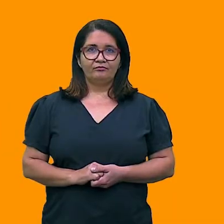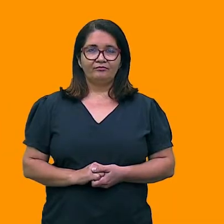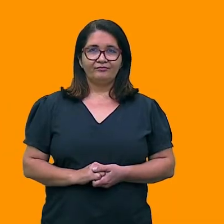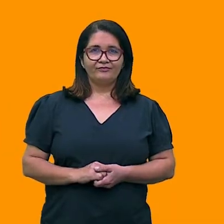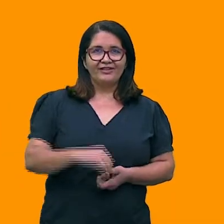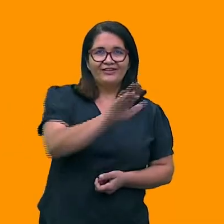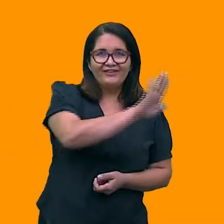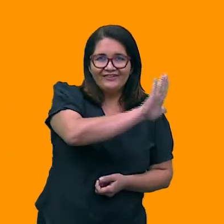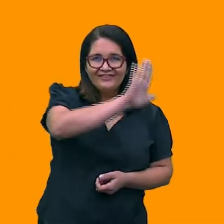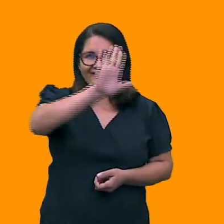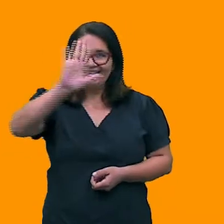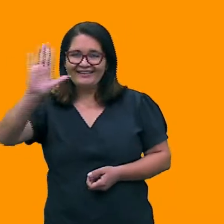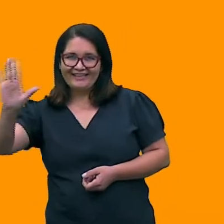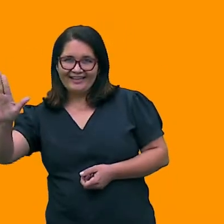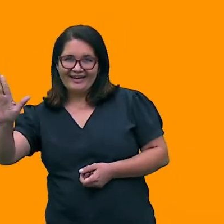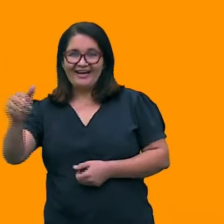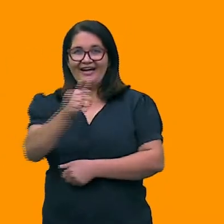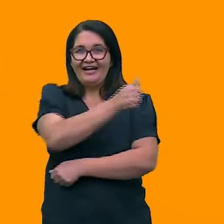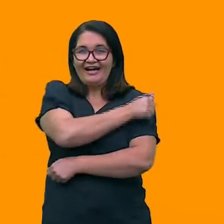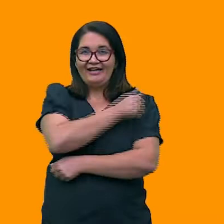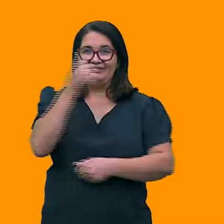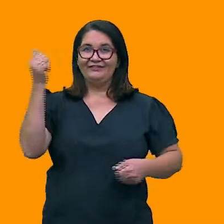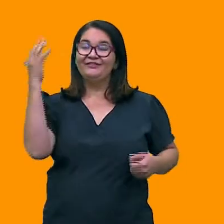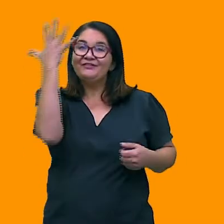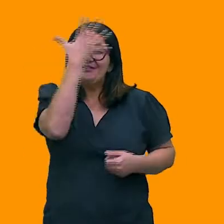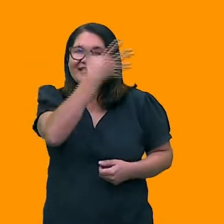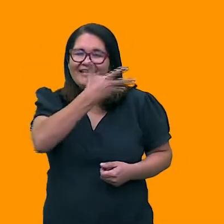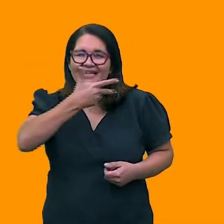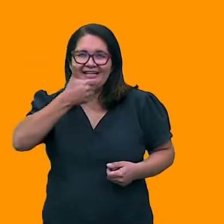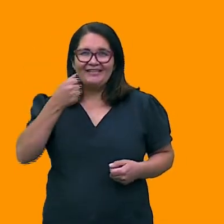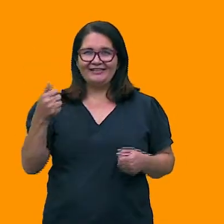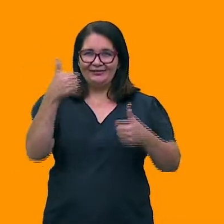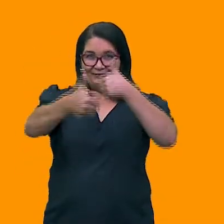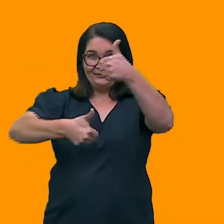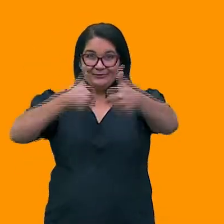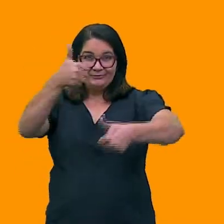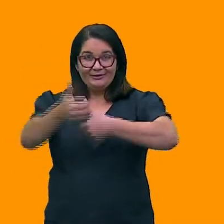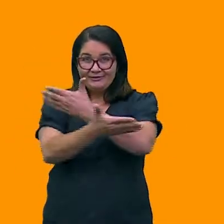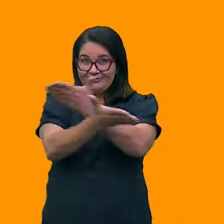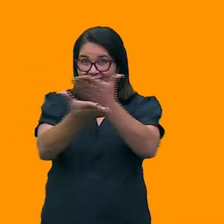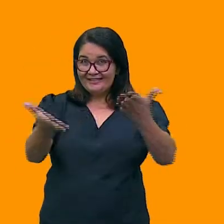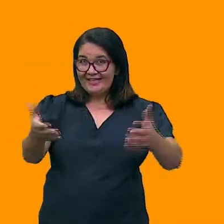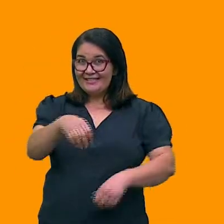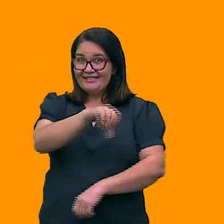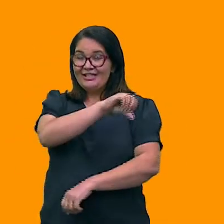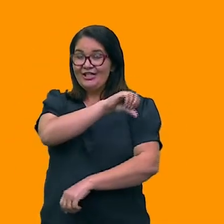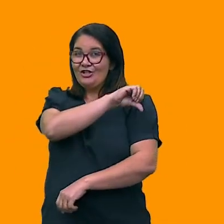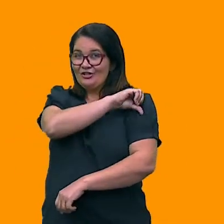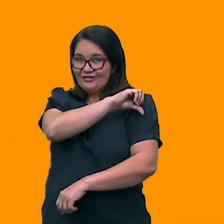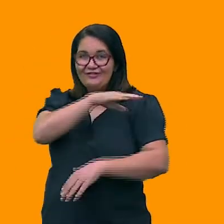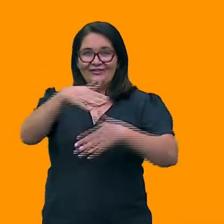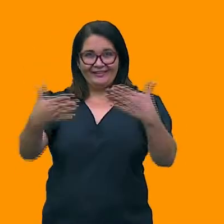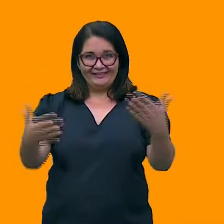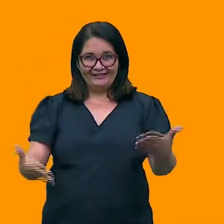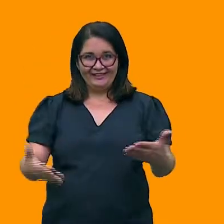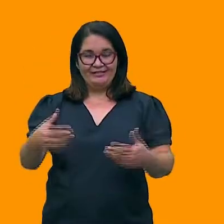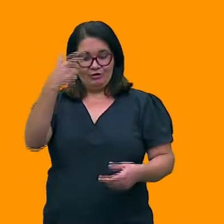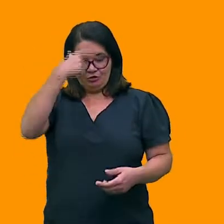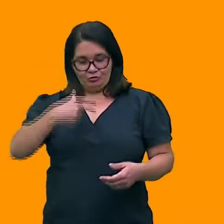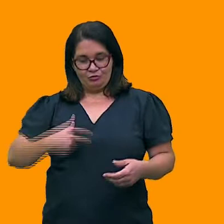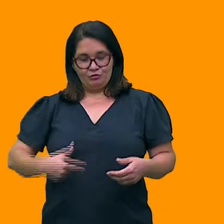Fala, galera linda e abençoada do nono ano, tudo bem com vocês? Por aqui é a professora Letícia, de